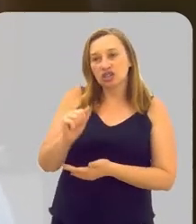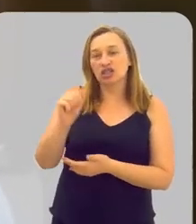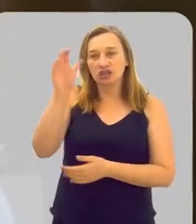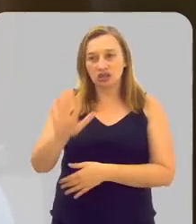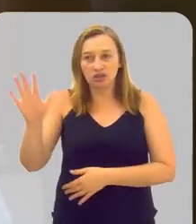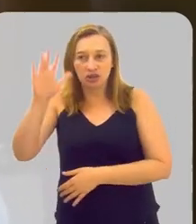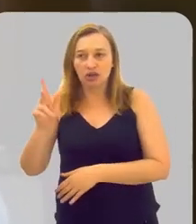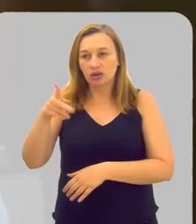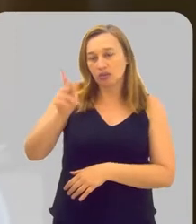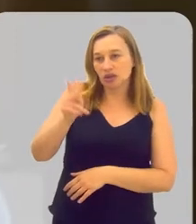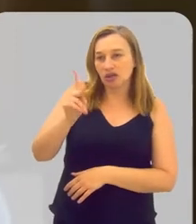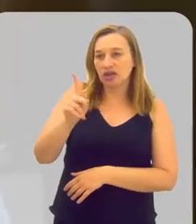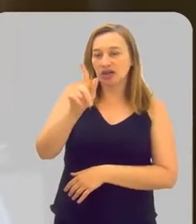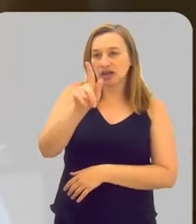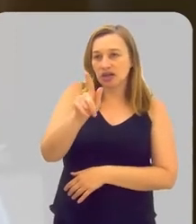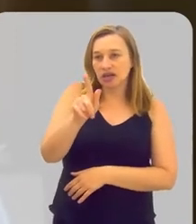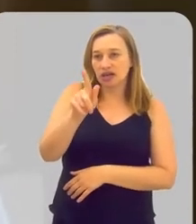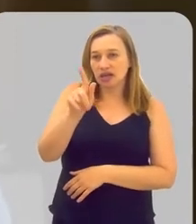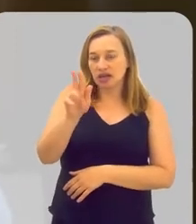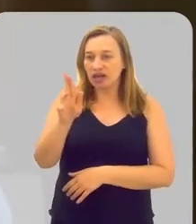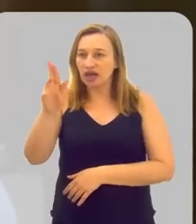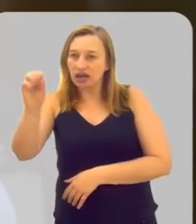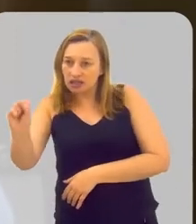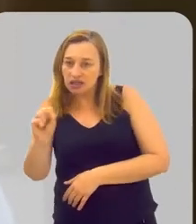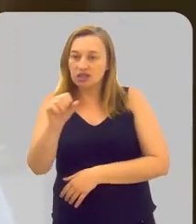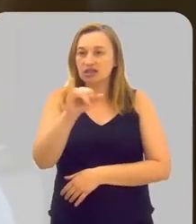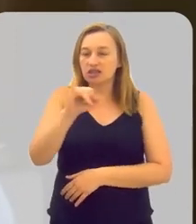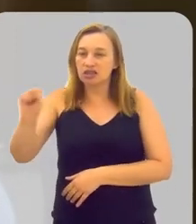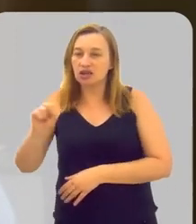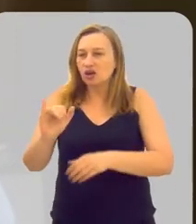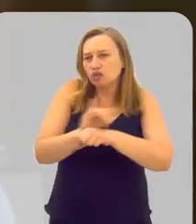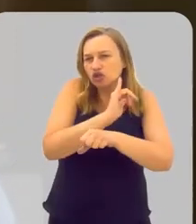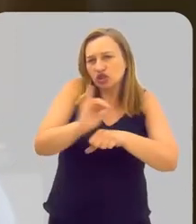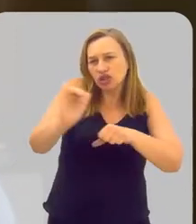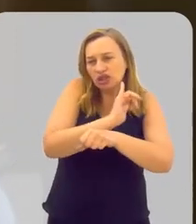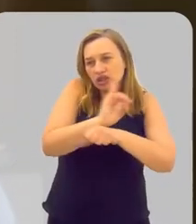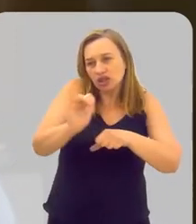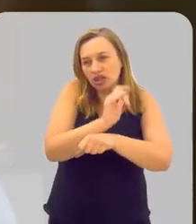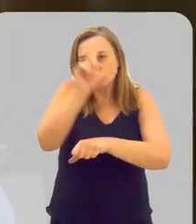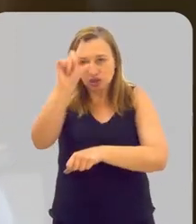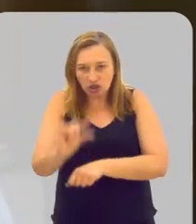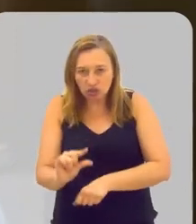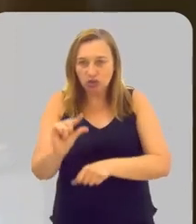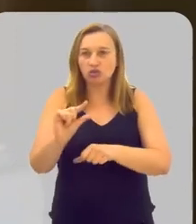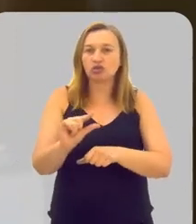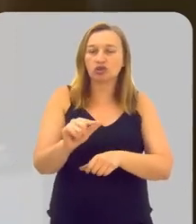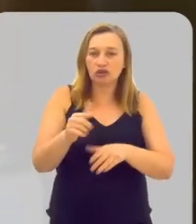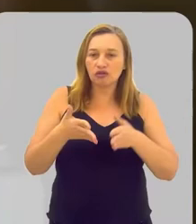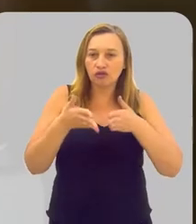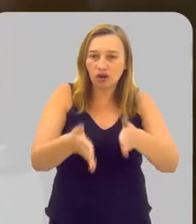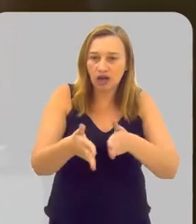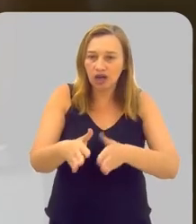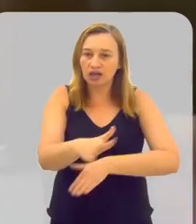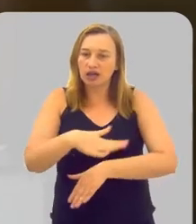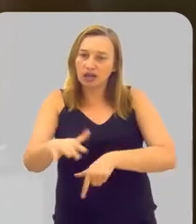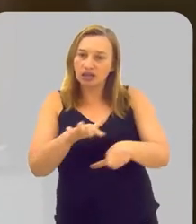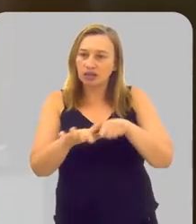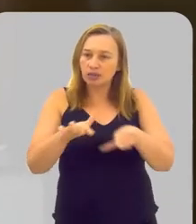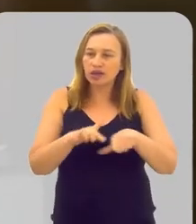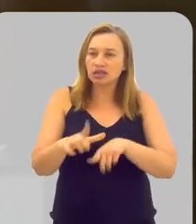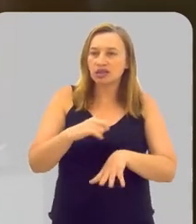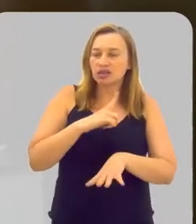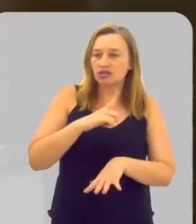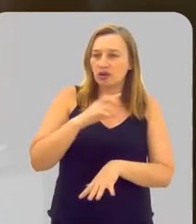Petróleo, que chama Gas Release, que é um mecanismo para a redução da concentração de mercado. Se a gente tiver um